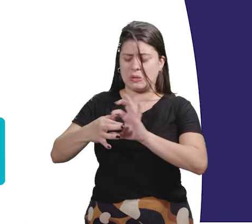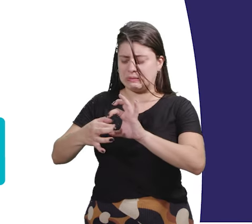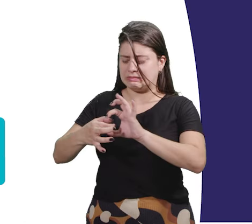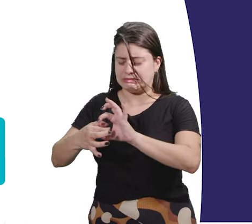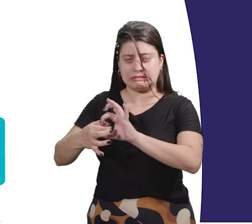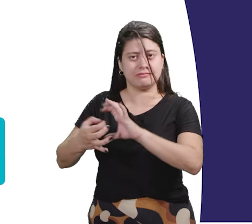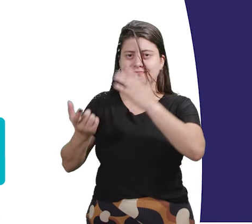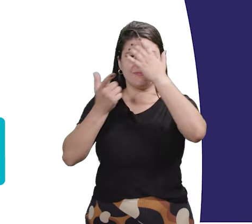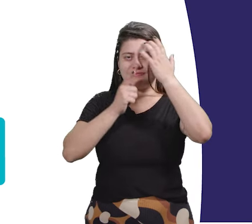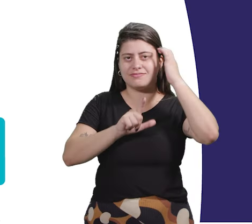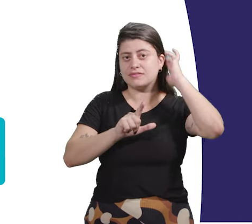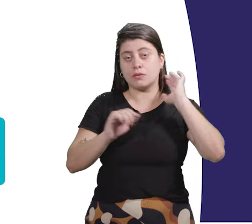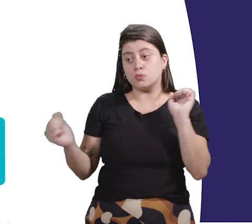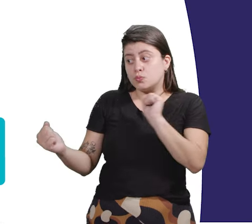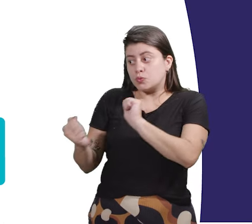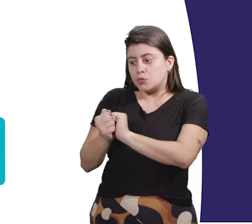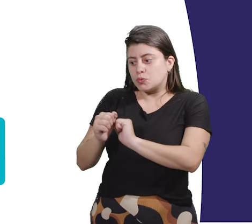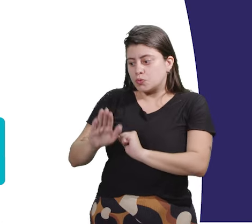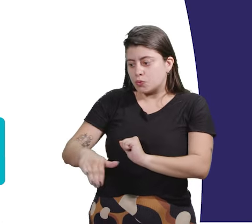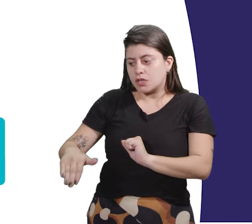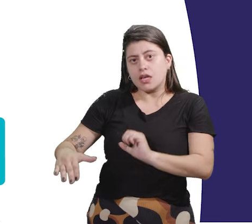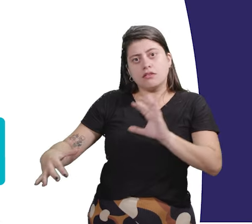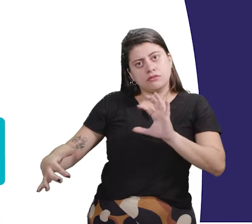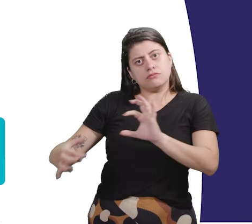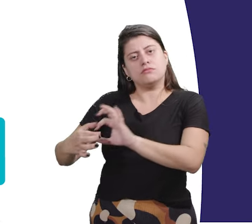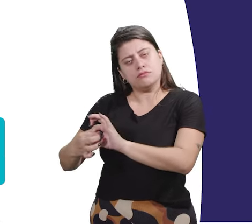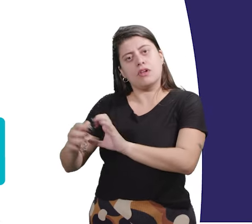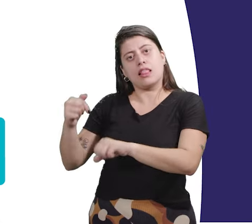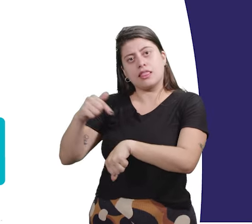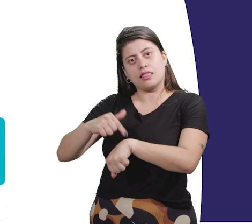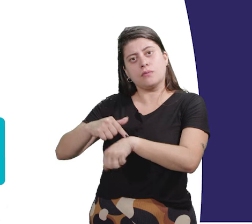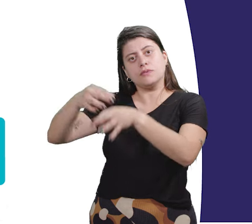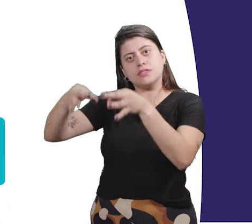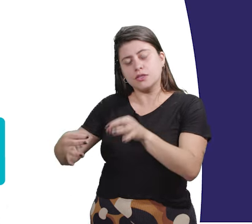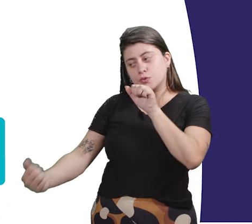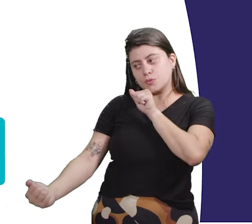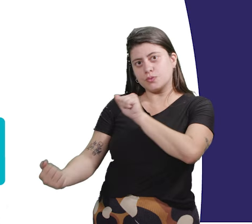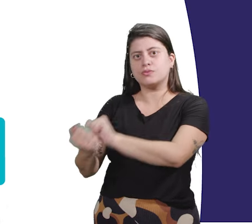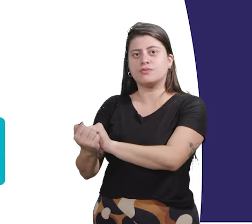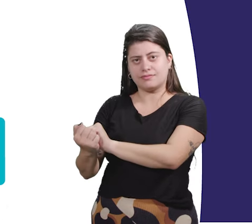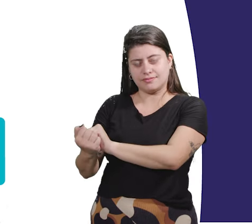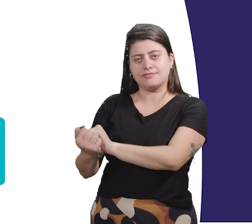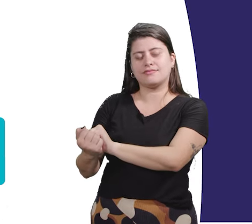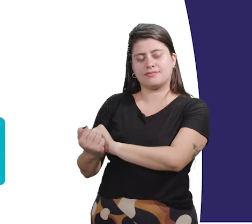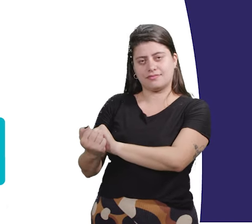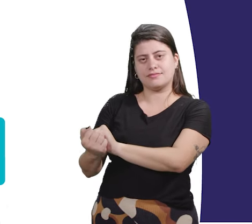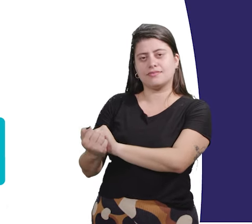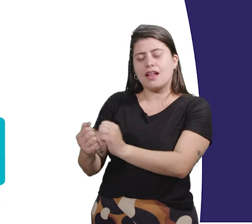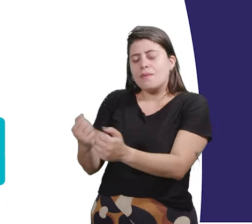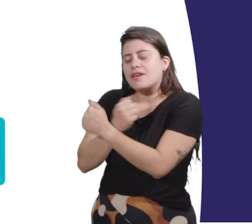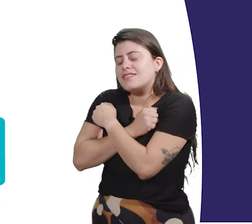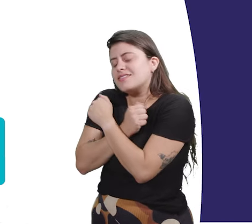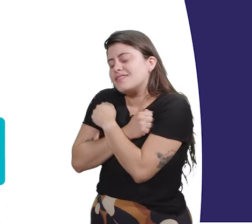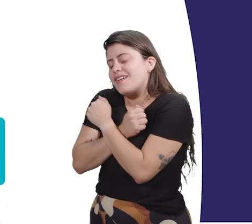forma integral, reservar mesmo um tempo para vocês ficarem juntos, se